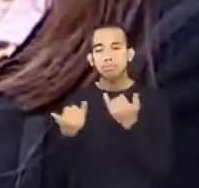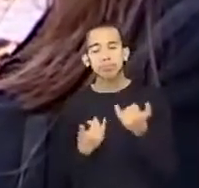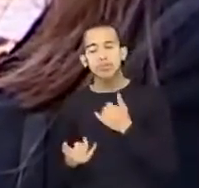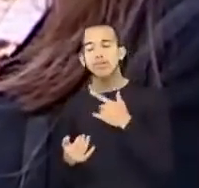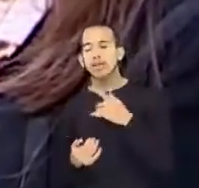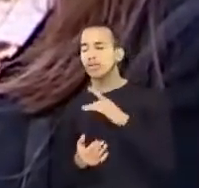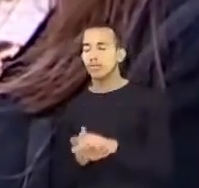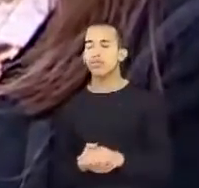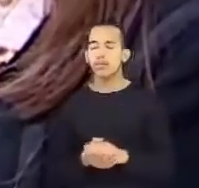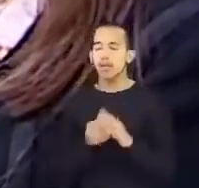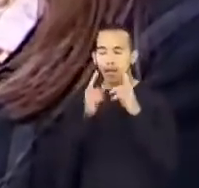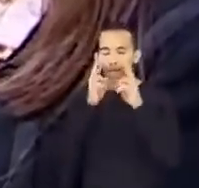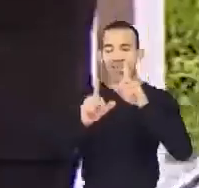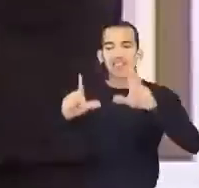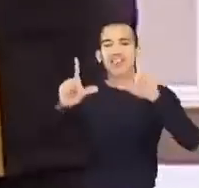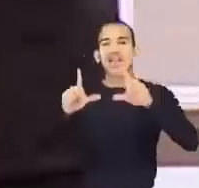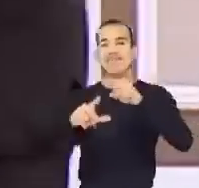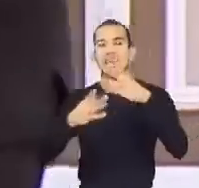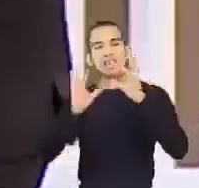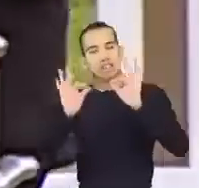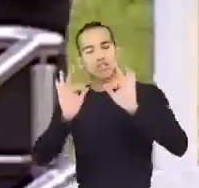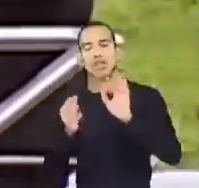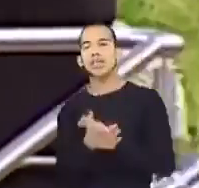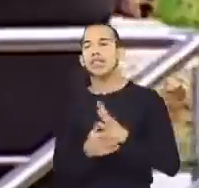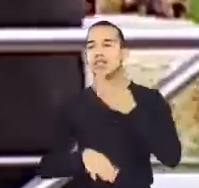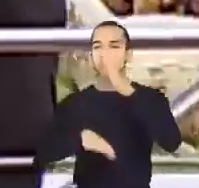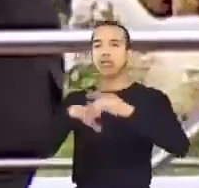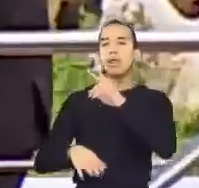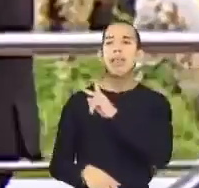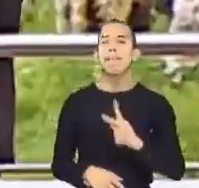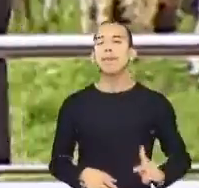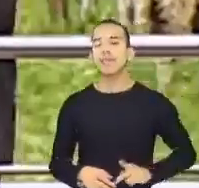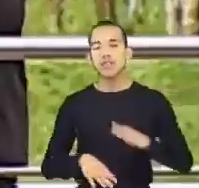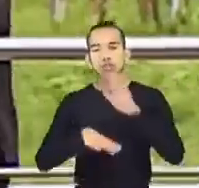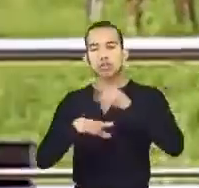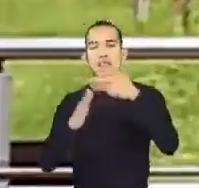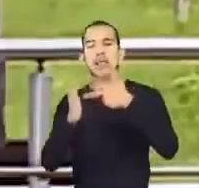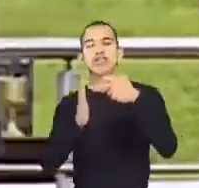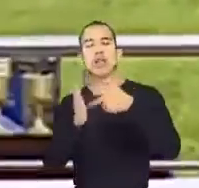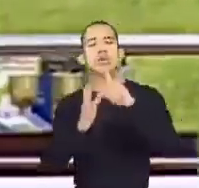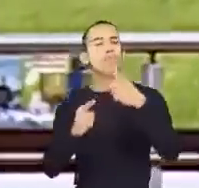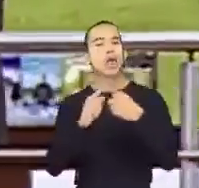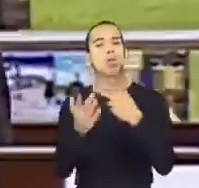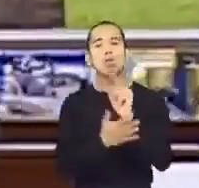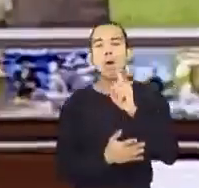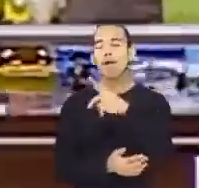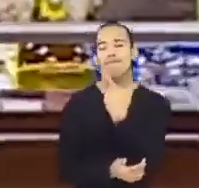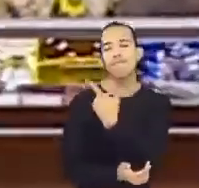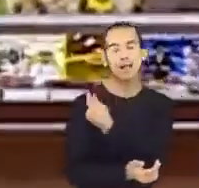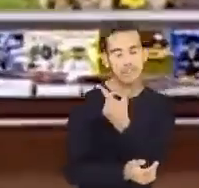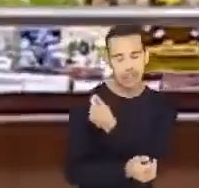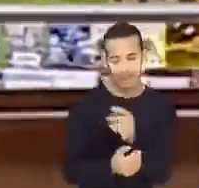Um dia desse eu vi uma televisão de ponta chamando o presidente de genocida porque ele não comprava vacina, segundo a